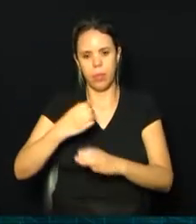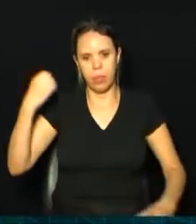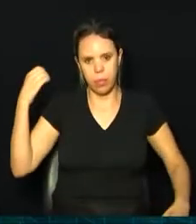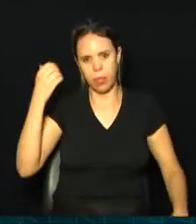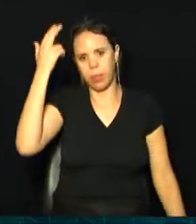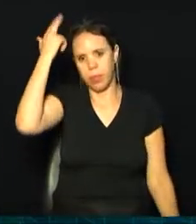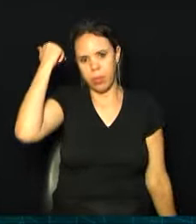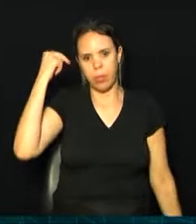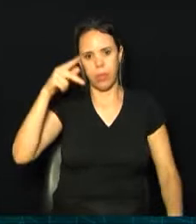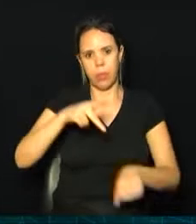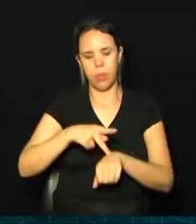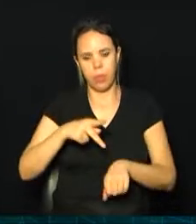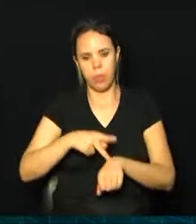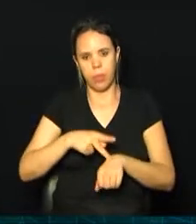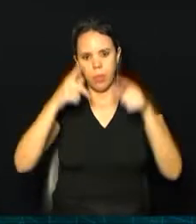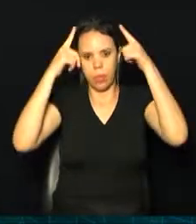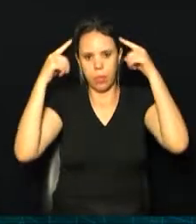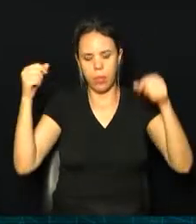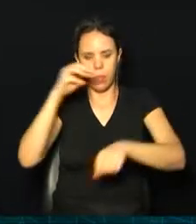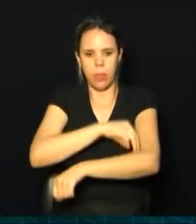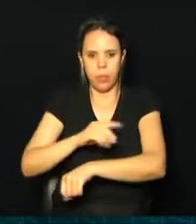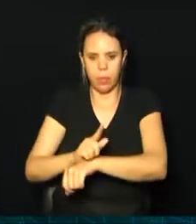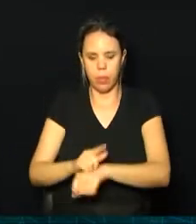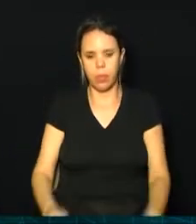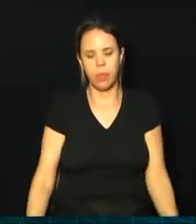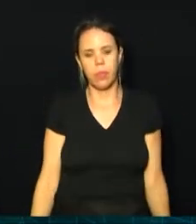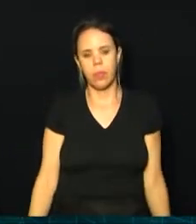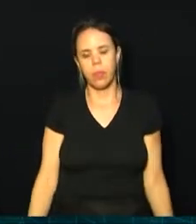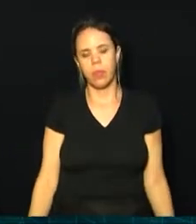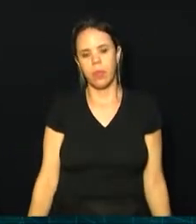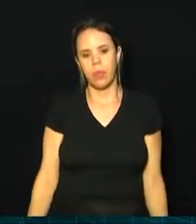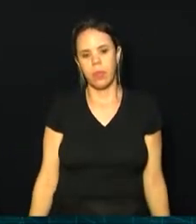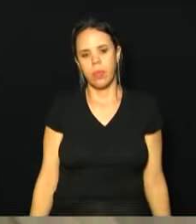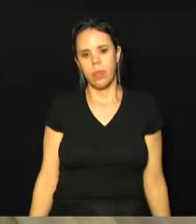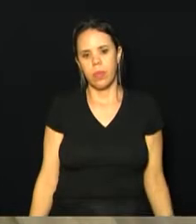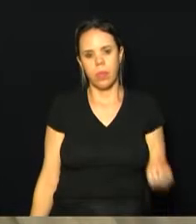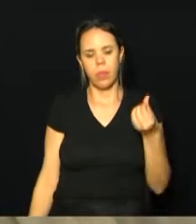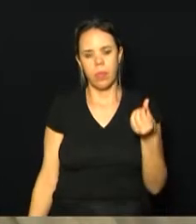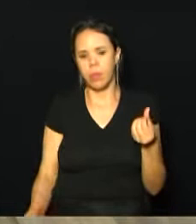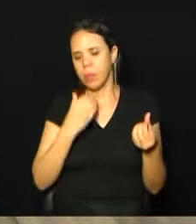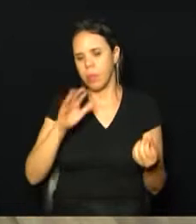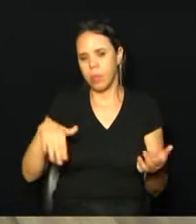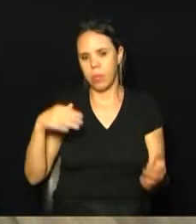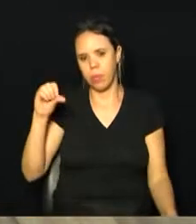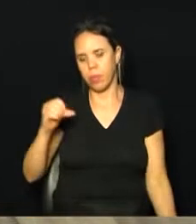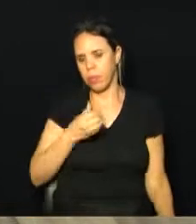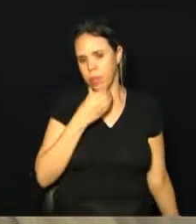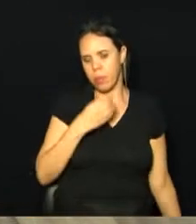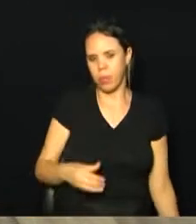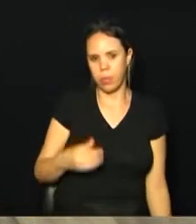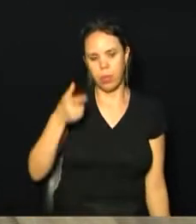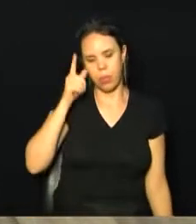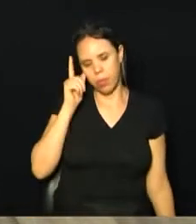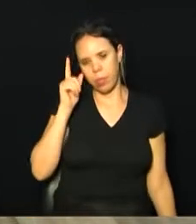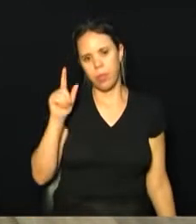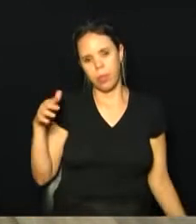Antônio de Posse, Engenheiro Coelho, Pedreira, Olambra e Morungaba. De 6 de dezembro a 9 de dezembro, que foi